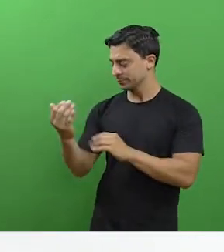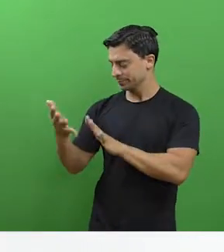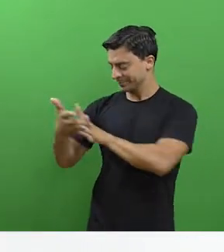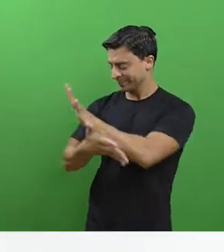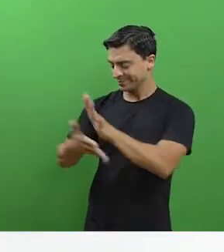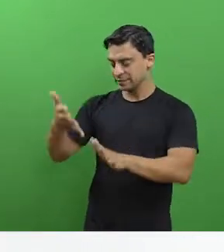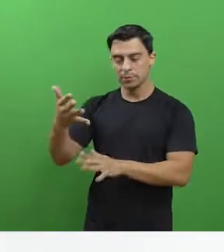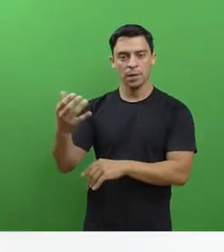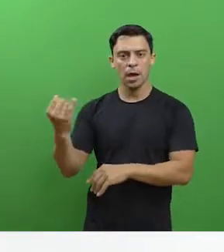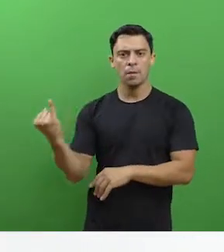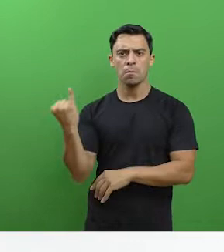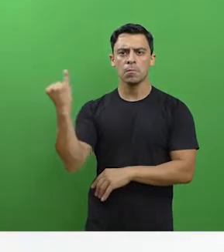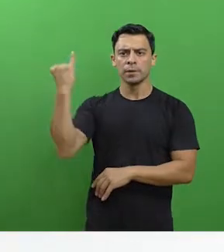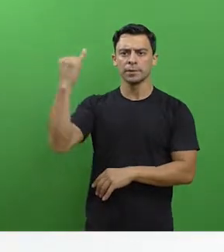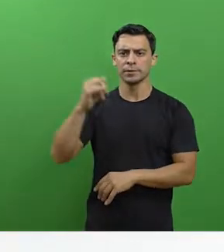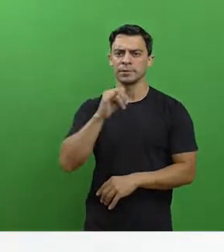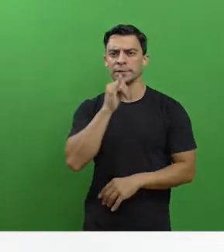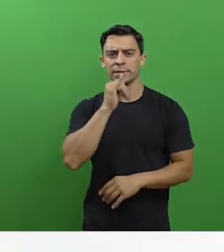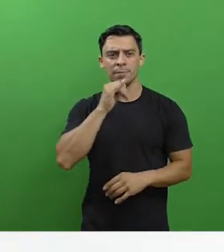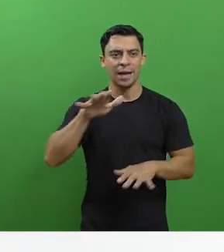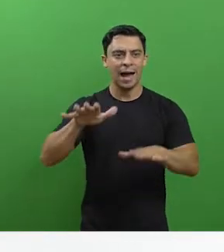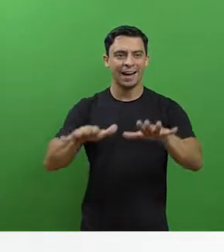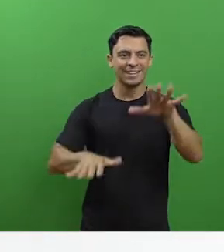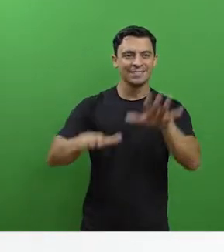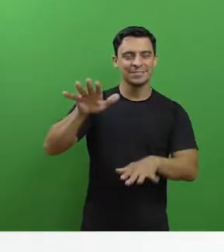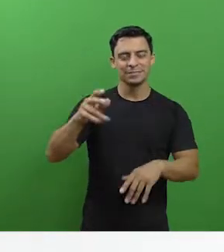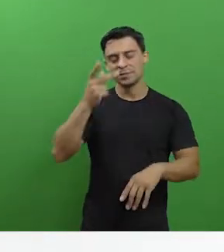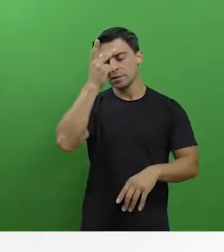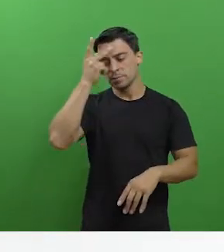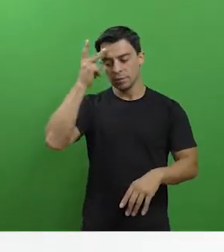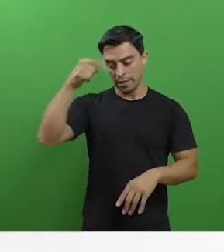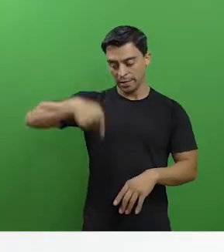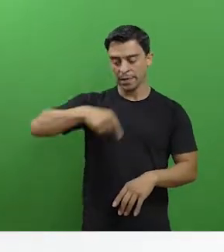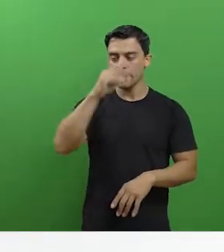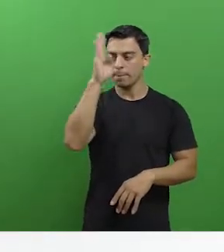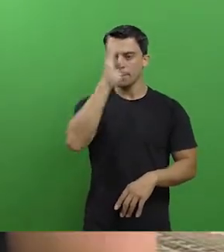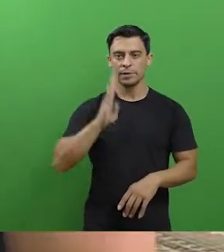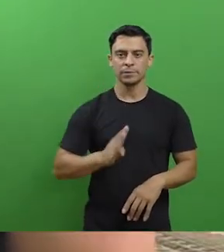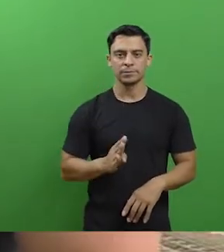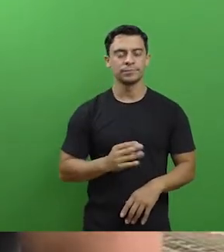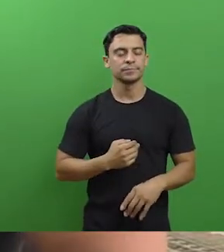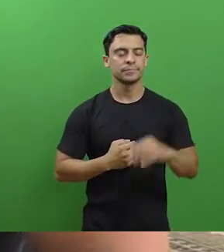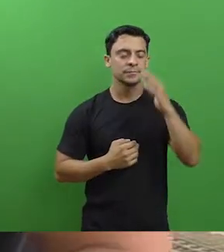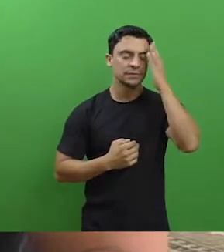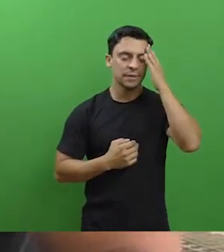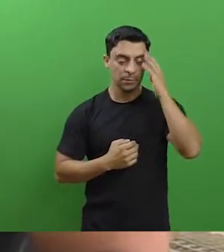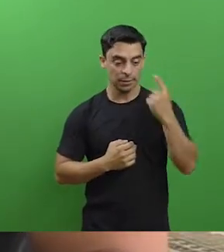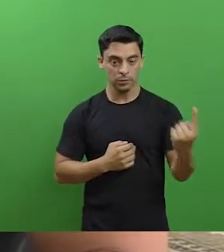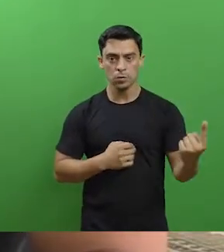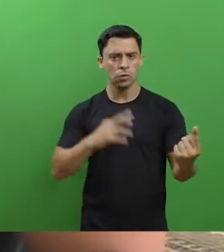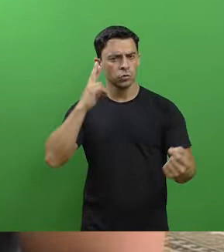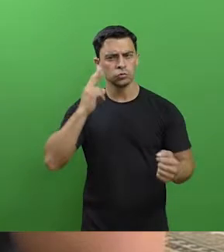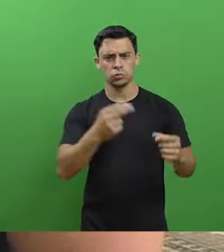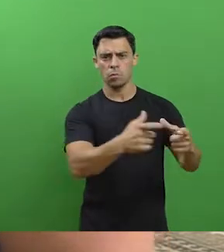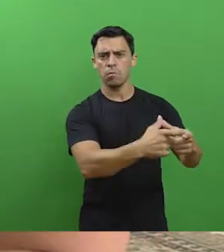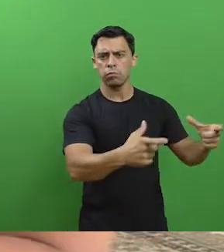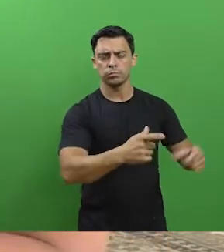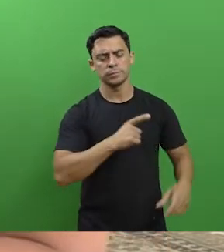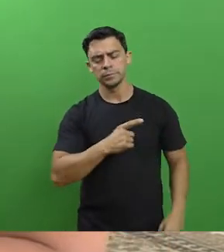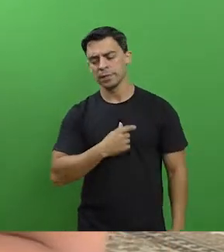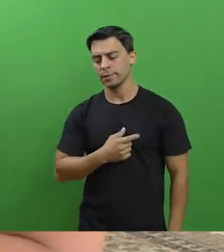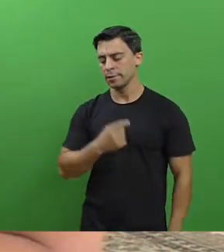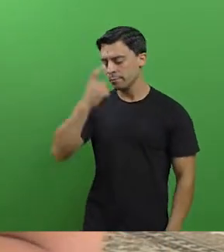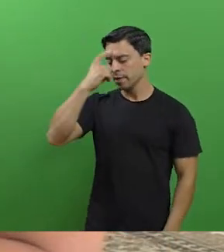sinais, que às vezes as pessoas aqui no Brasil sabem que tem o surdo, né? E pensa assim, o surdo é só eu chegar,